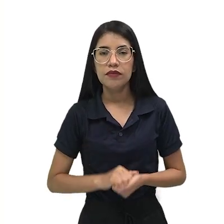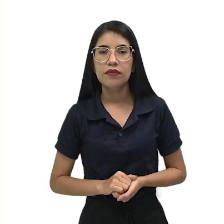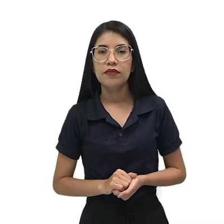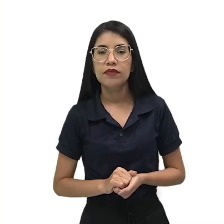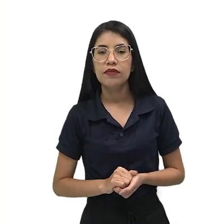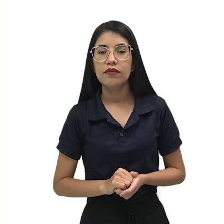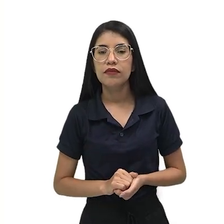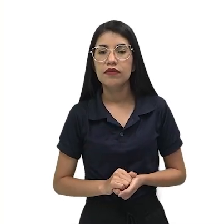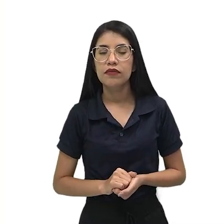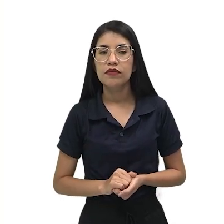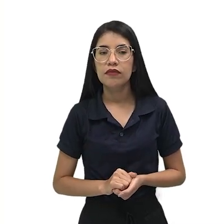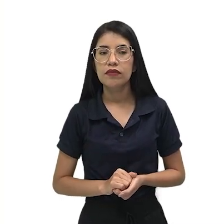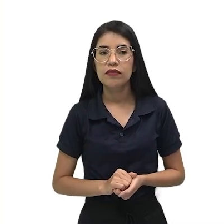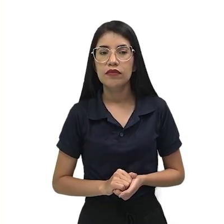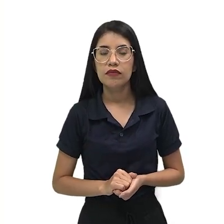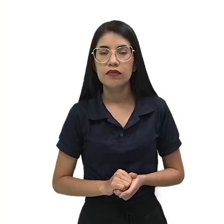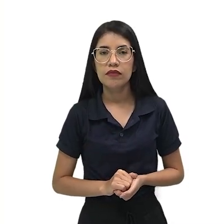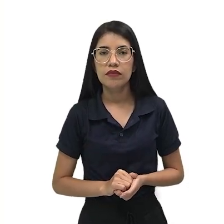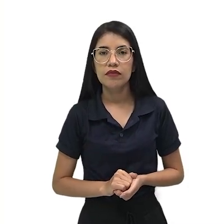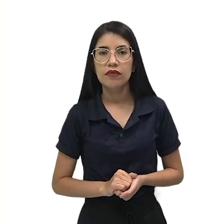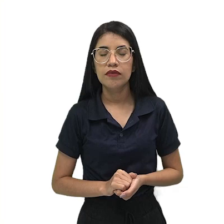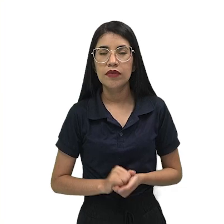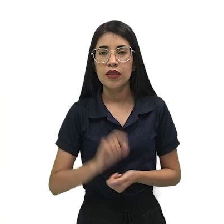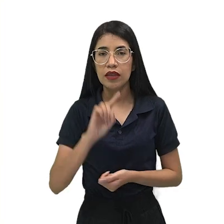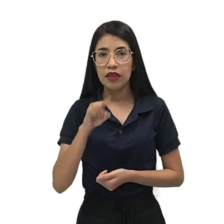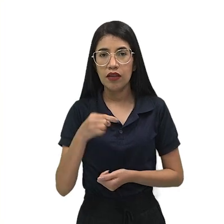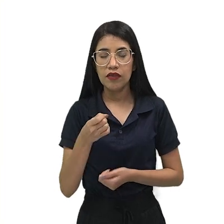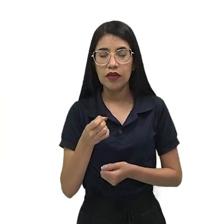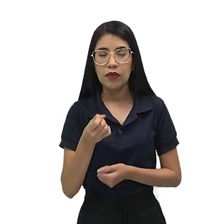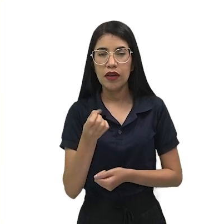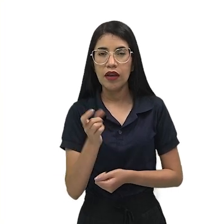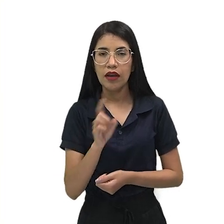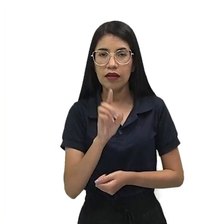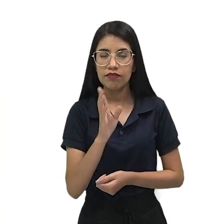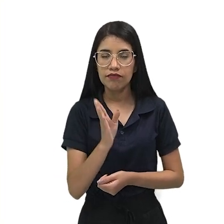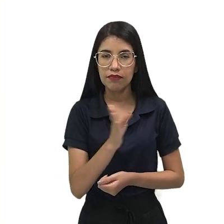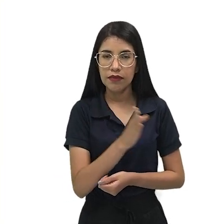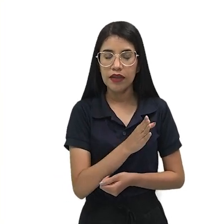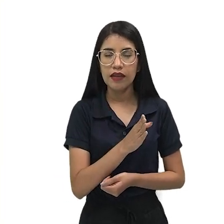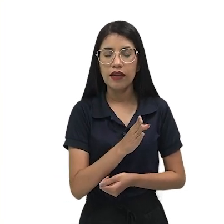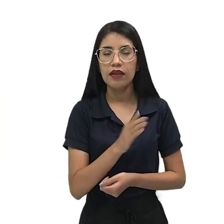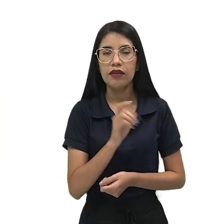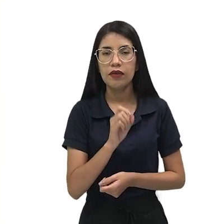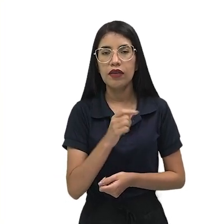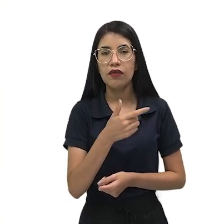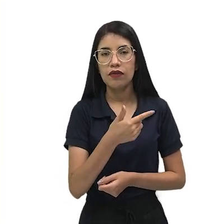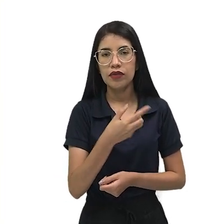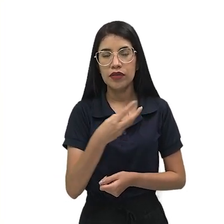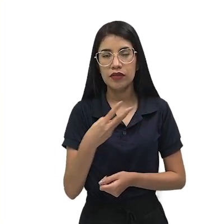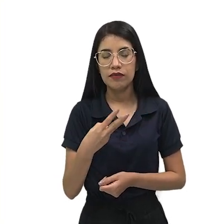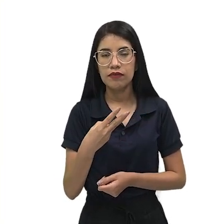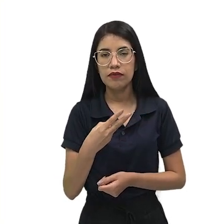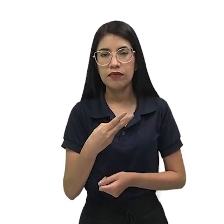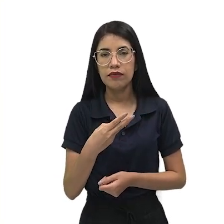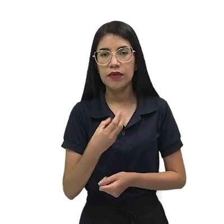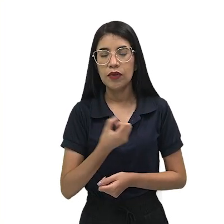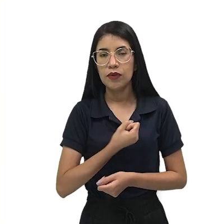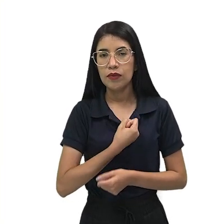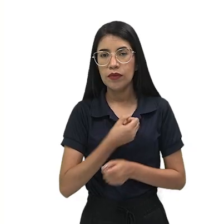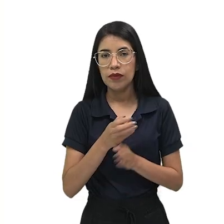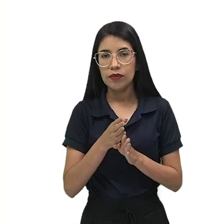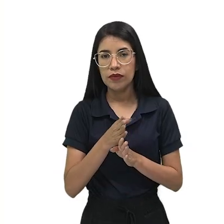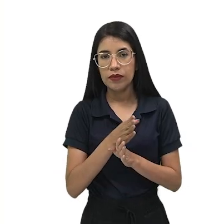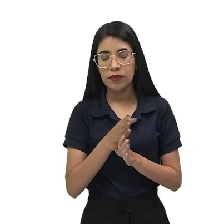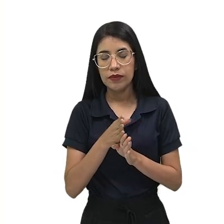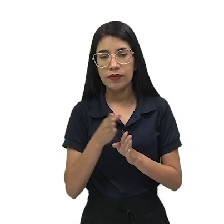23, que é tudo que vem antes da vírgula, beleza? Qual é